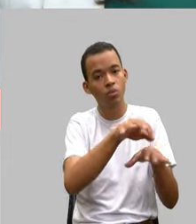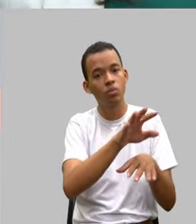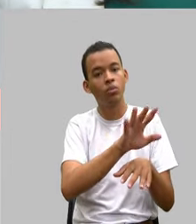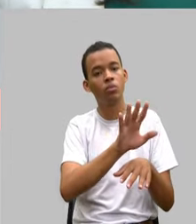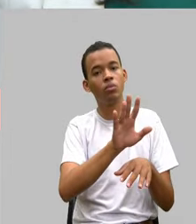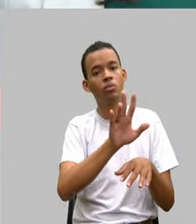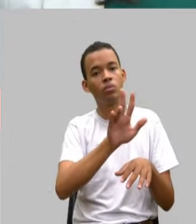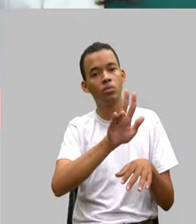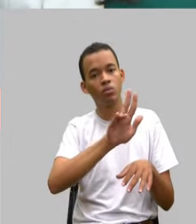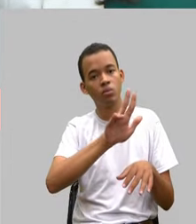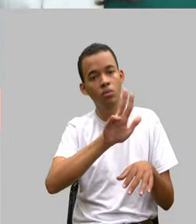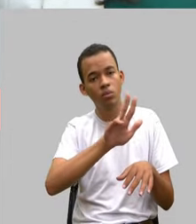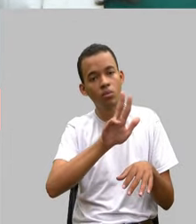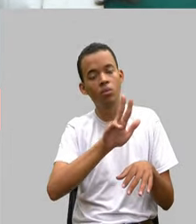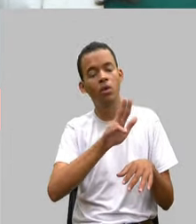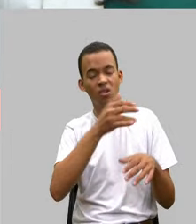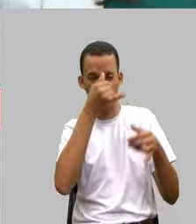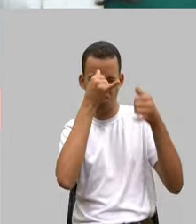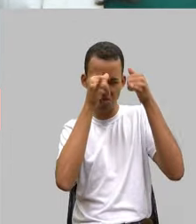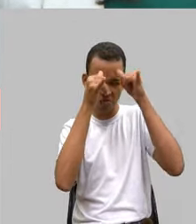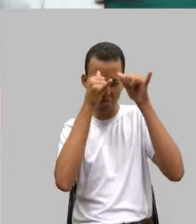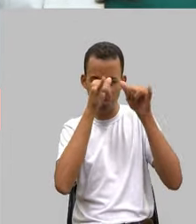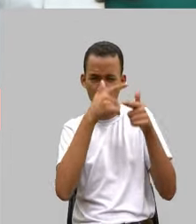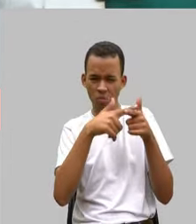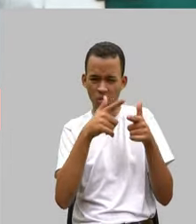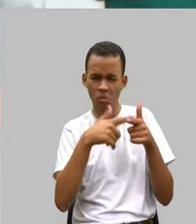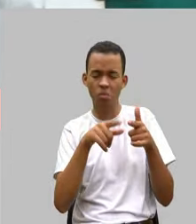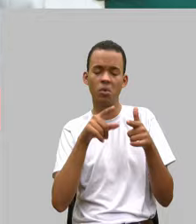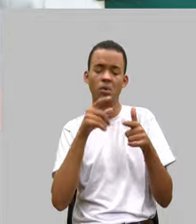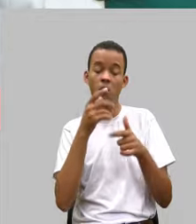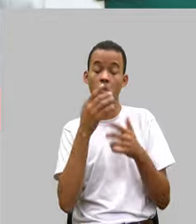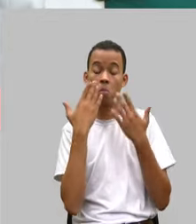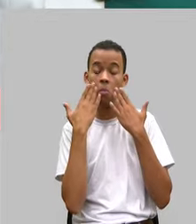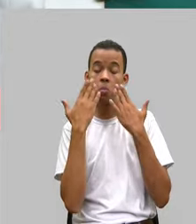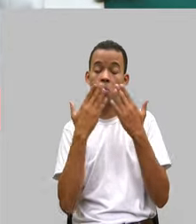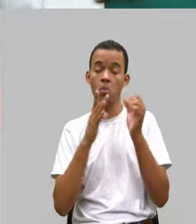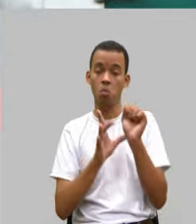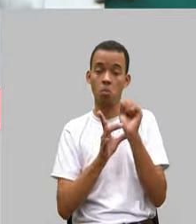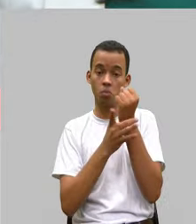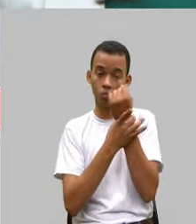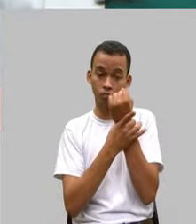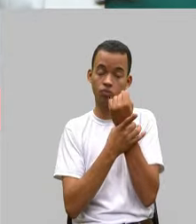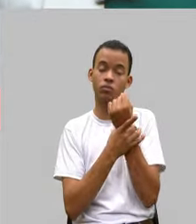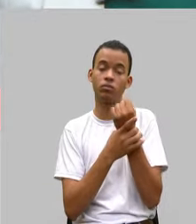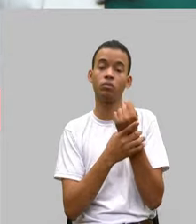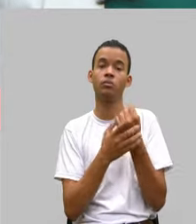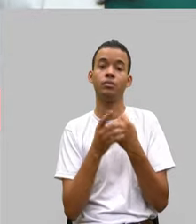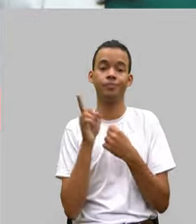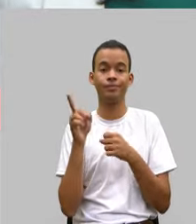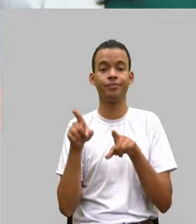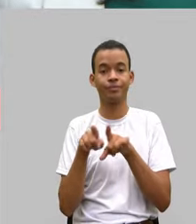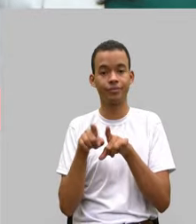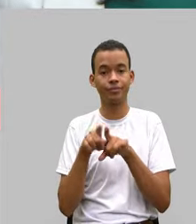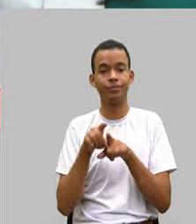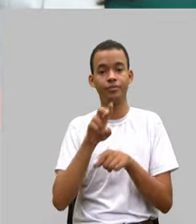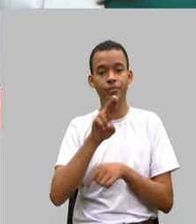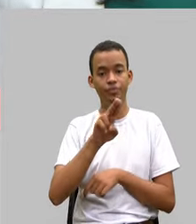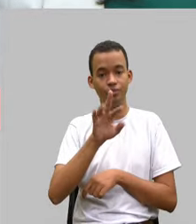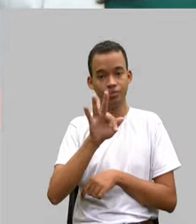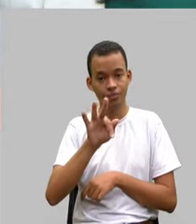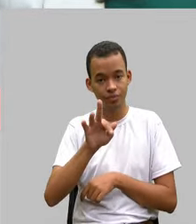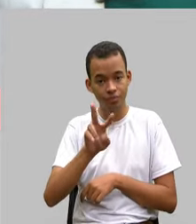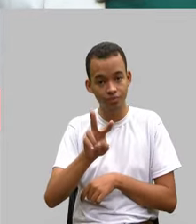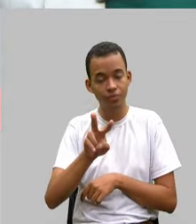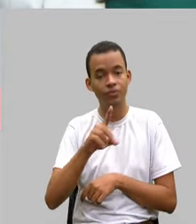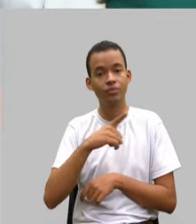indevido mas eu acho que isso é importante e permitiu que por exemplo nós tivéssemos na Universidade Federal de Viçosa o primeiro